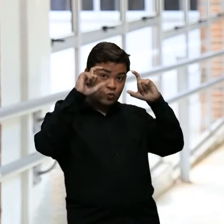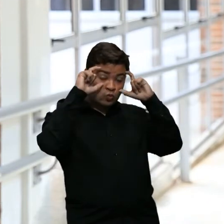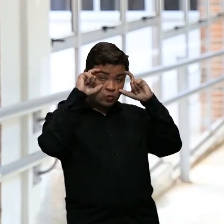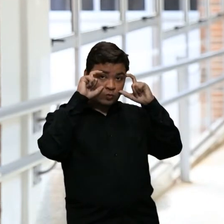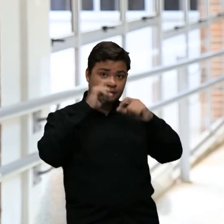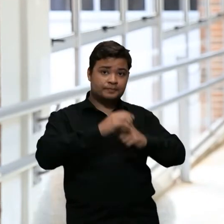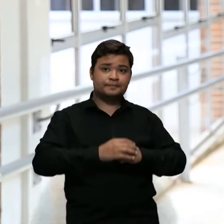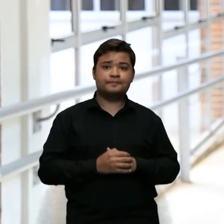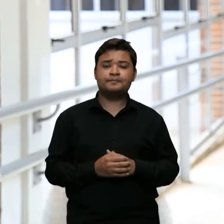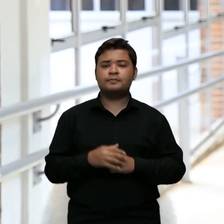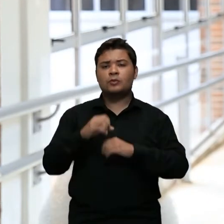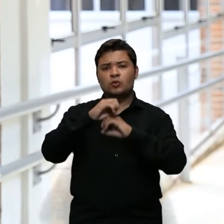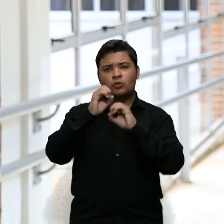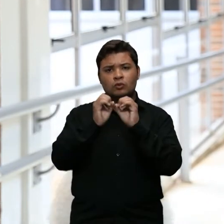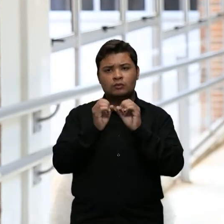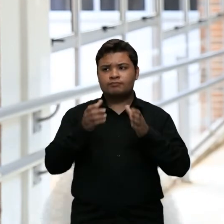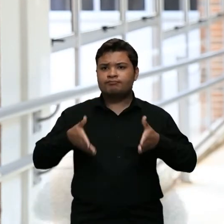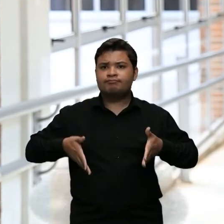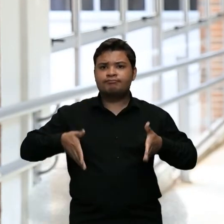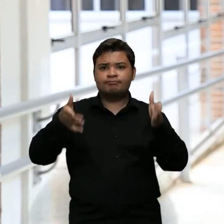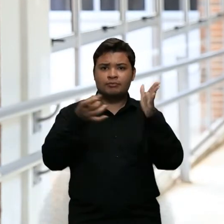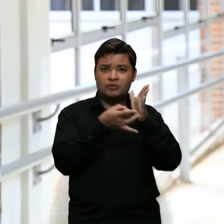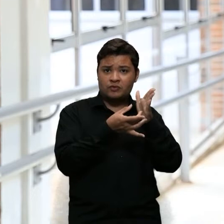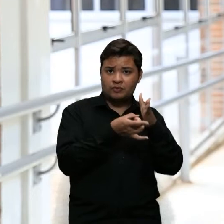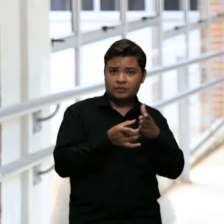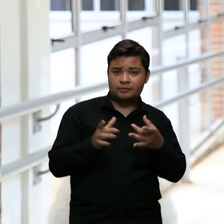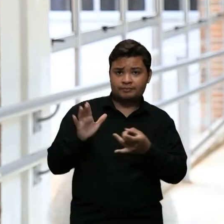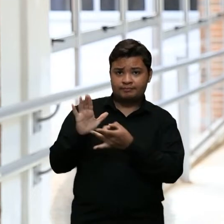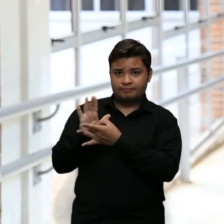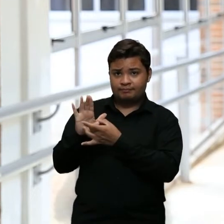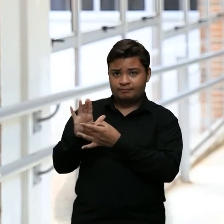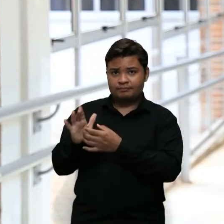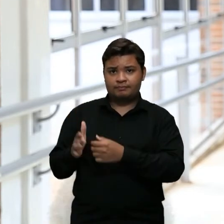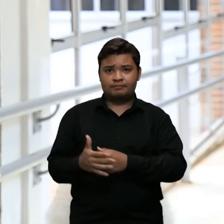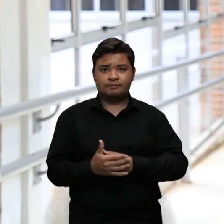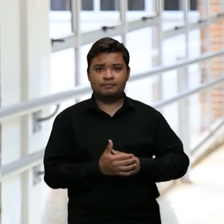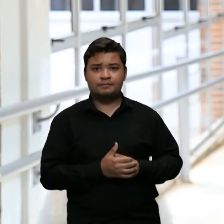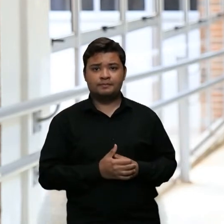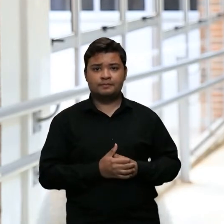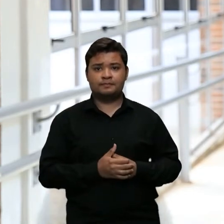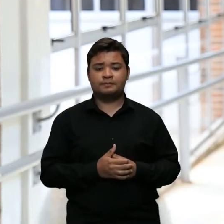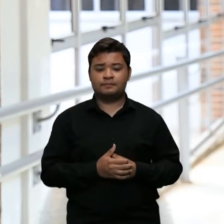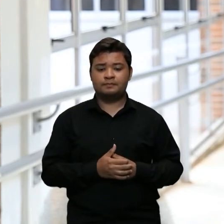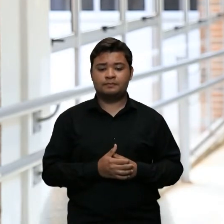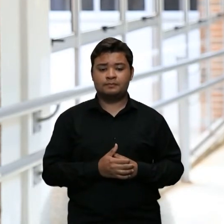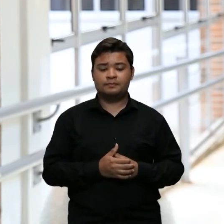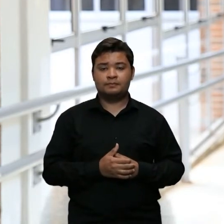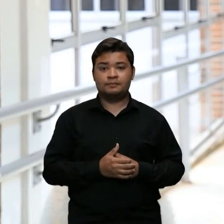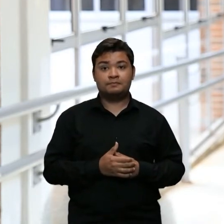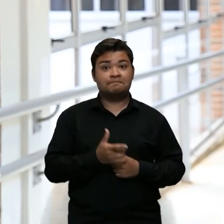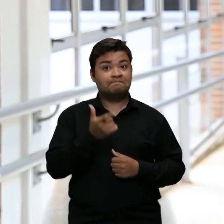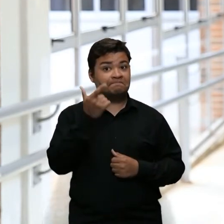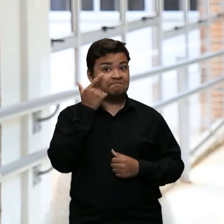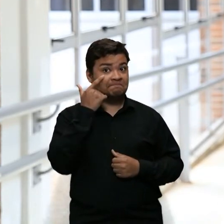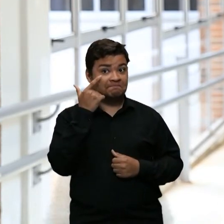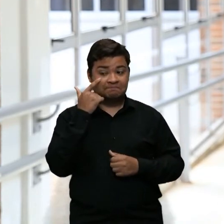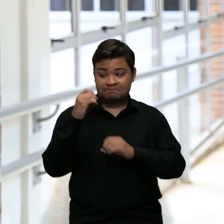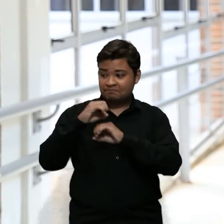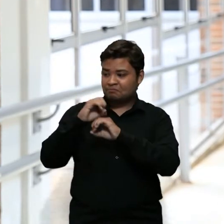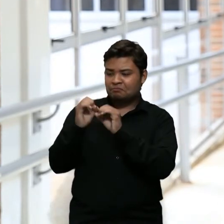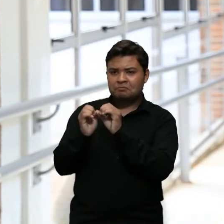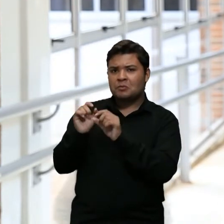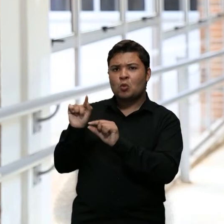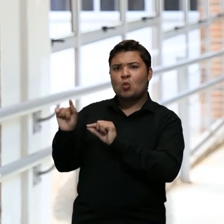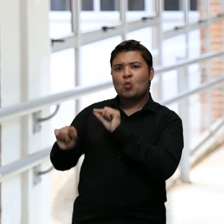Estou em um corredor da UFG com janelas de vidro dos dois lados. Vamos então ver o que está rolando aqui na